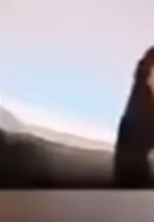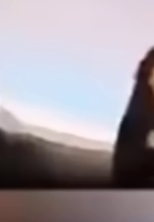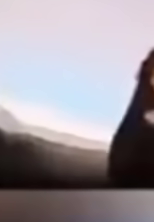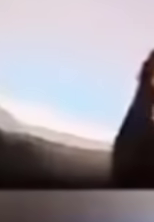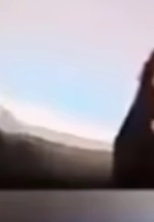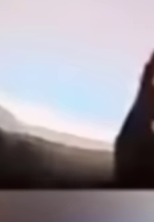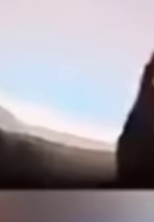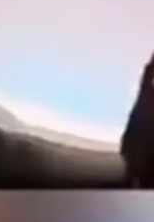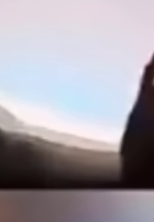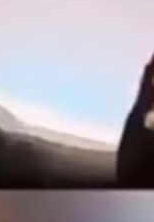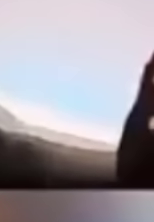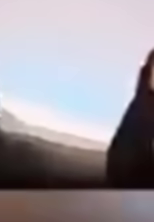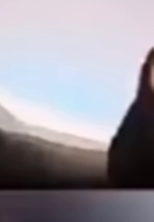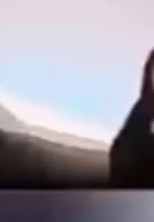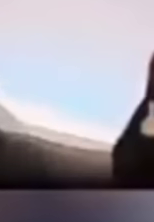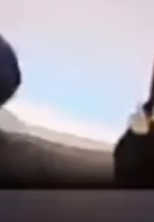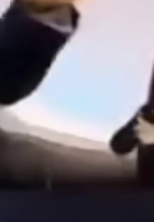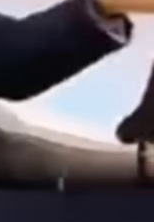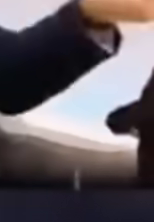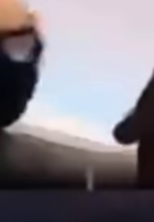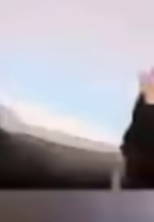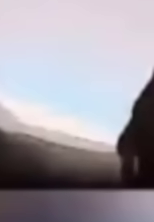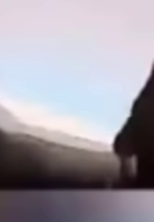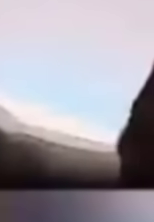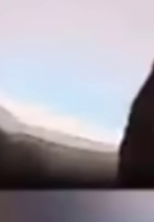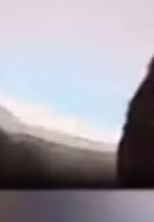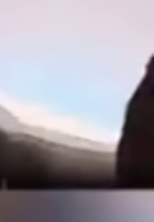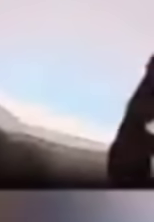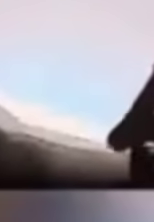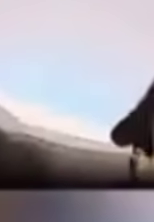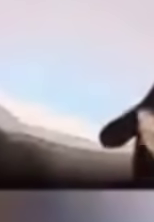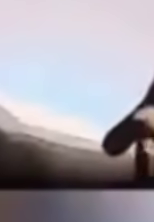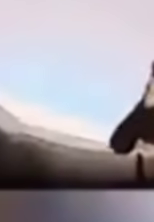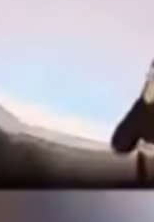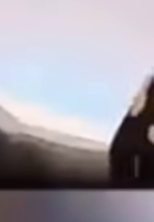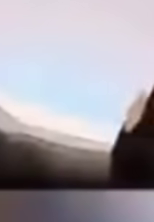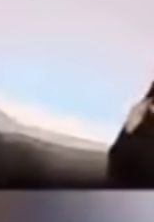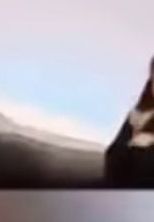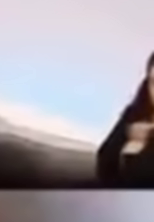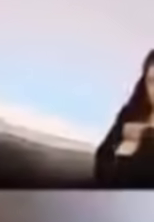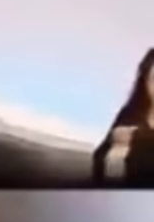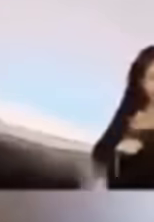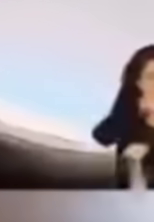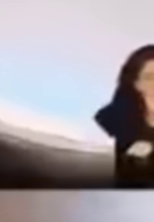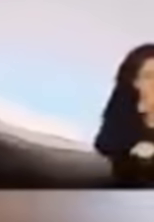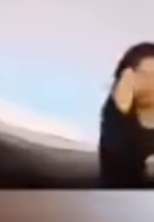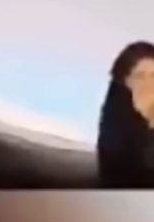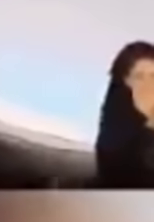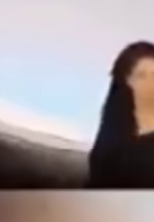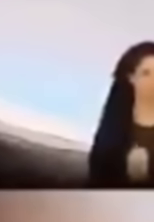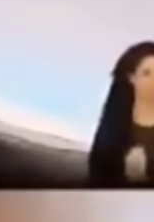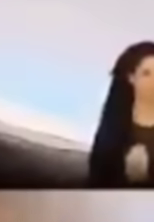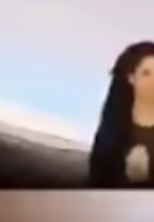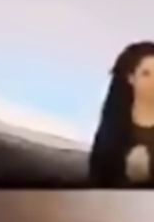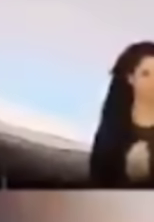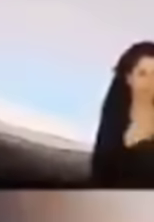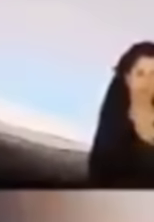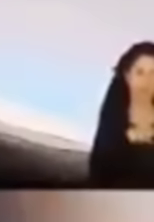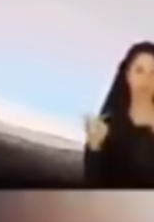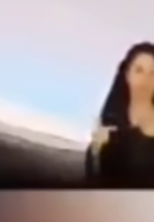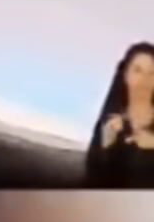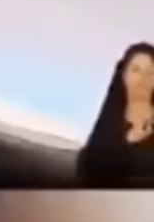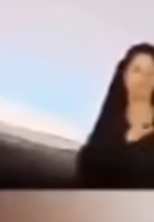sendo abordadas com fuzil nas ruas. Imprensa na porta das residências das pessoas que a gente ia fazer busca. Então isso é uma mudança de perfil,